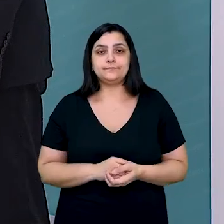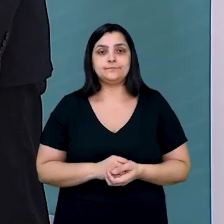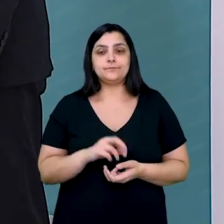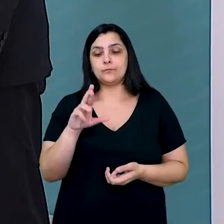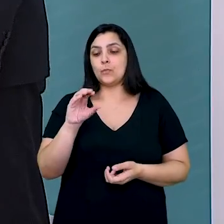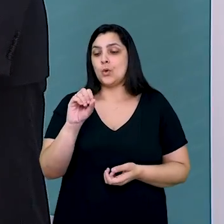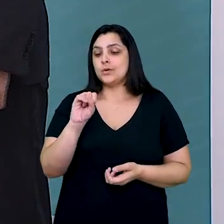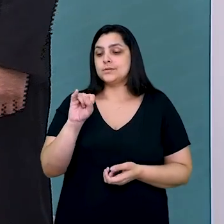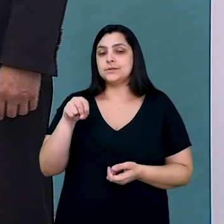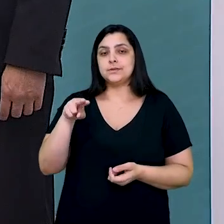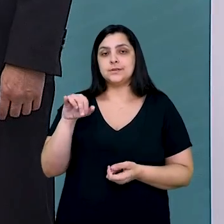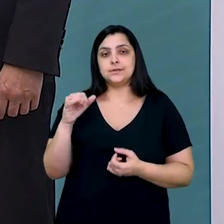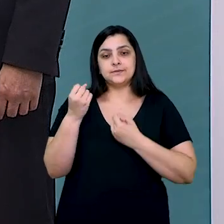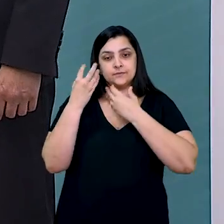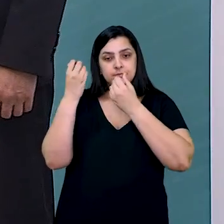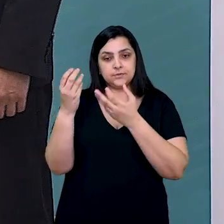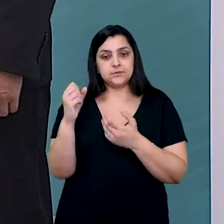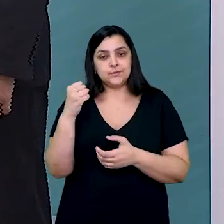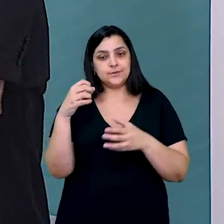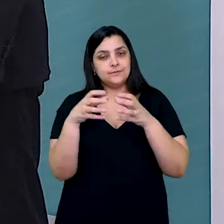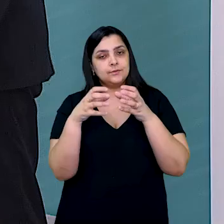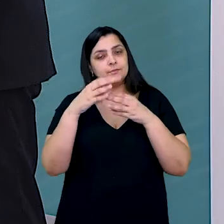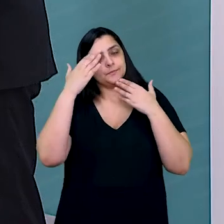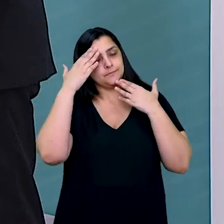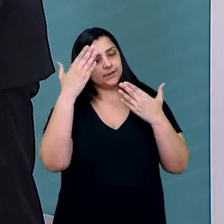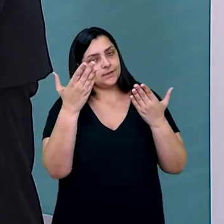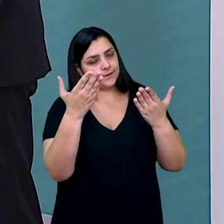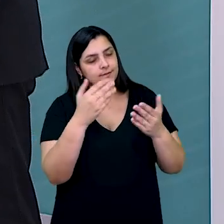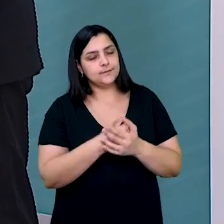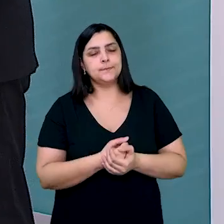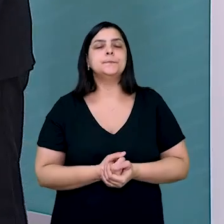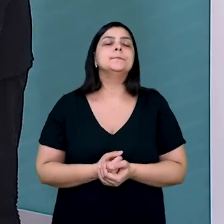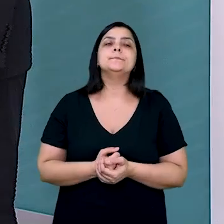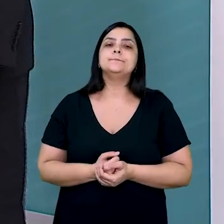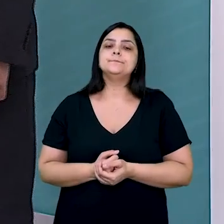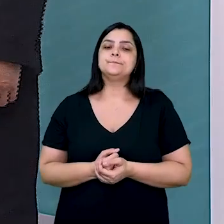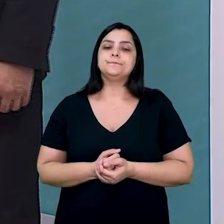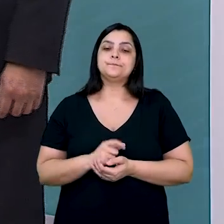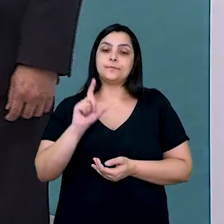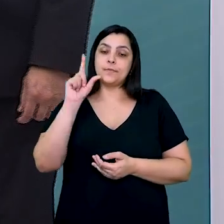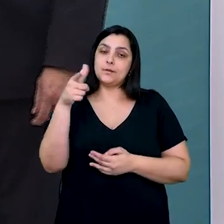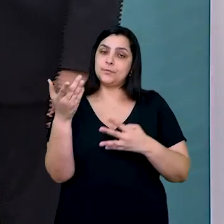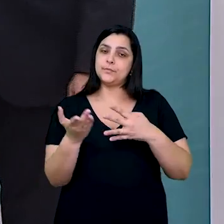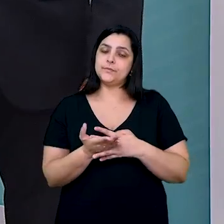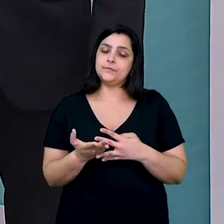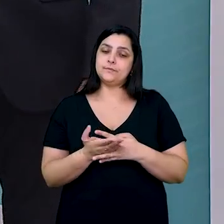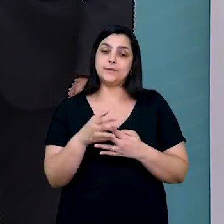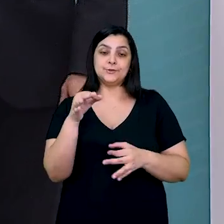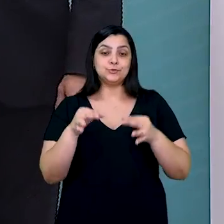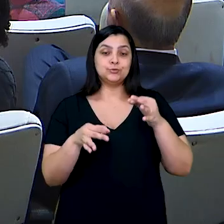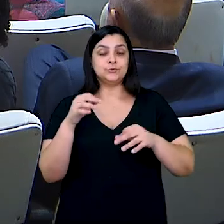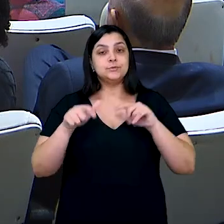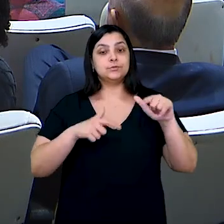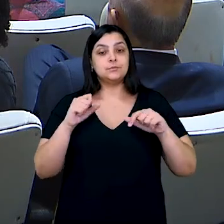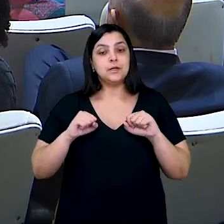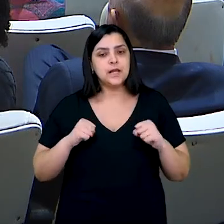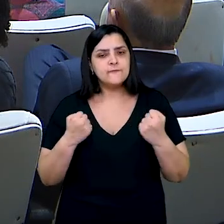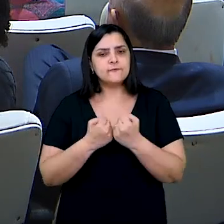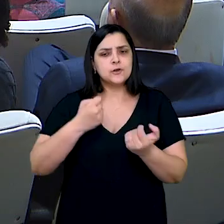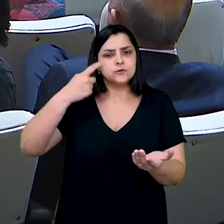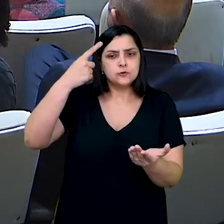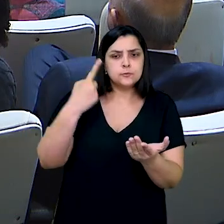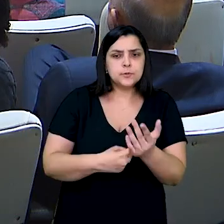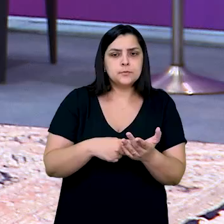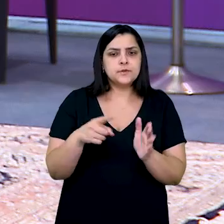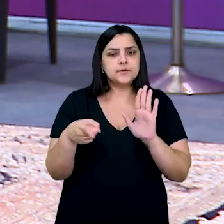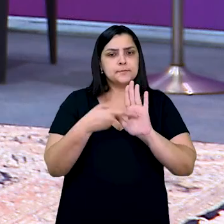estúdio. Rossini Gomes com as informações desse caso julgado pela 8ª turma. Obrigado, Rossini. Até a próxima. E depois do intervalo, Justiça do Trabalho